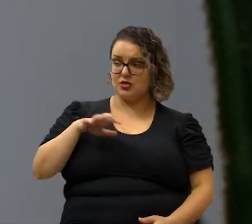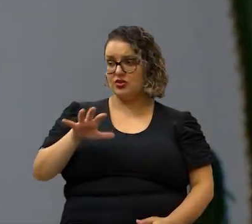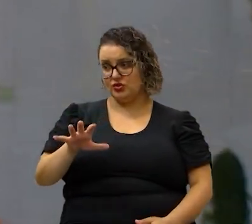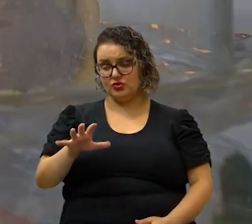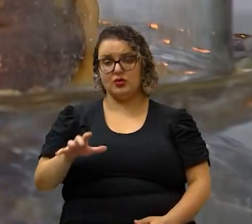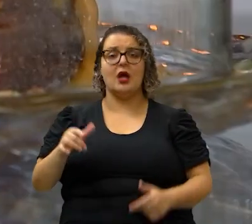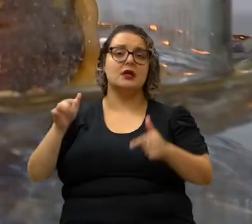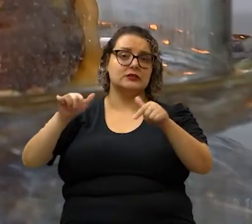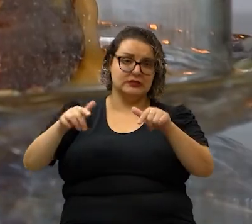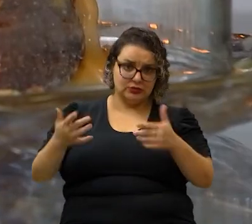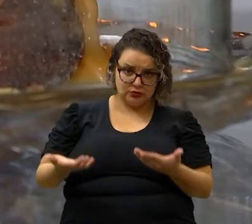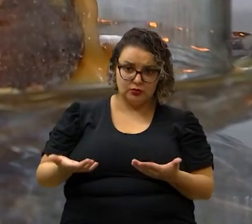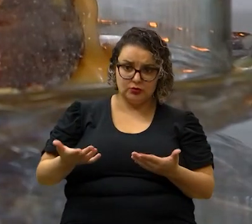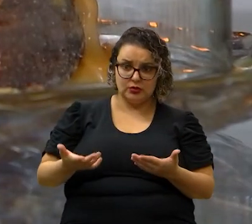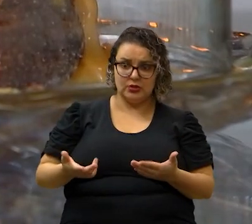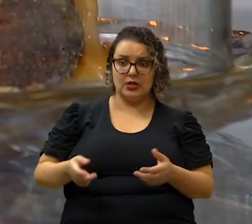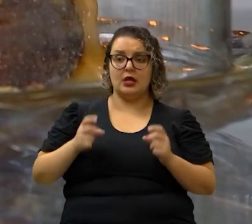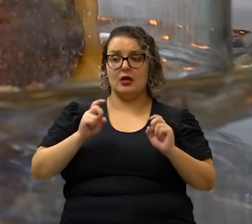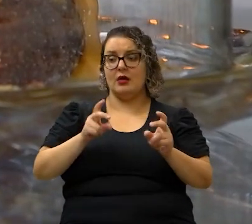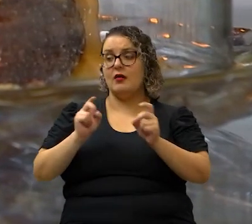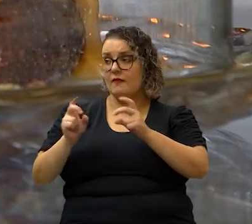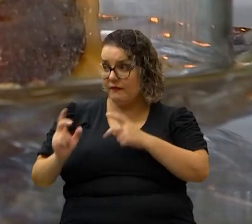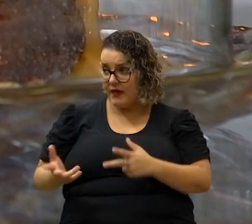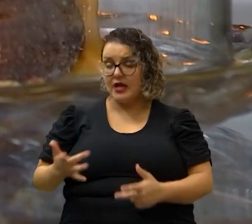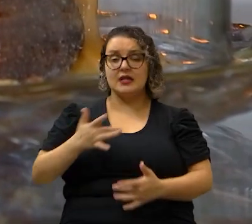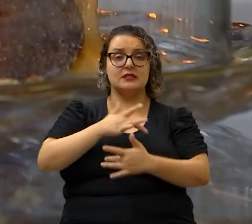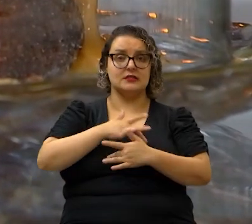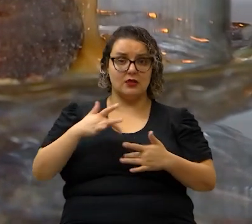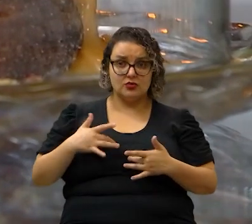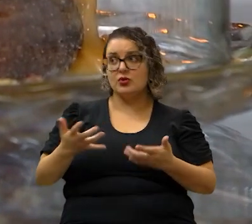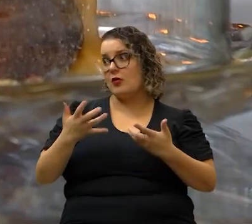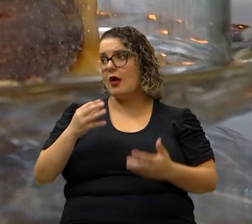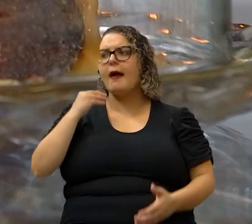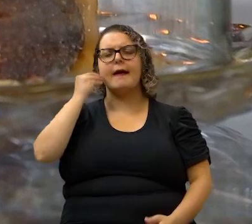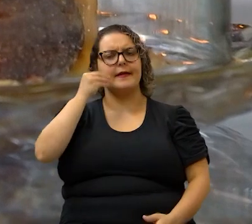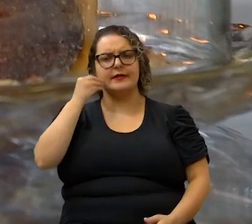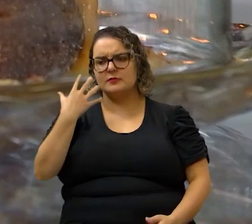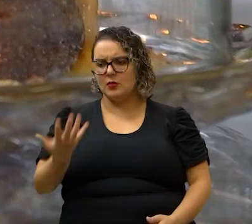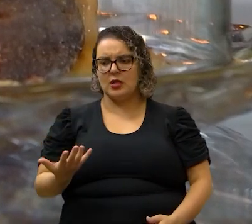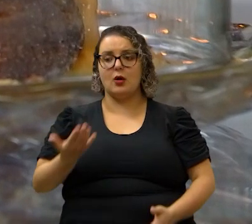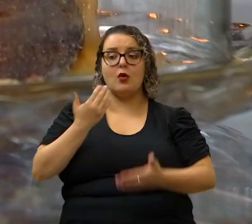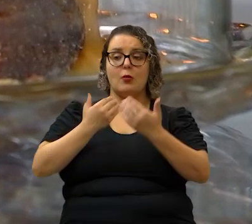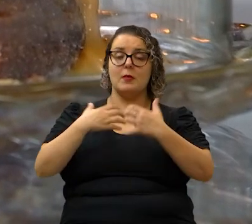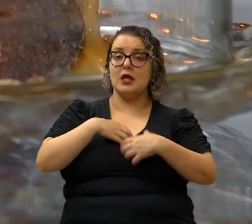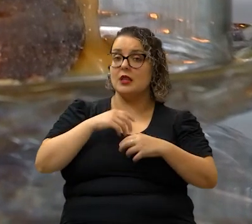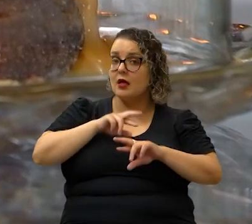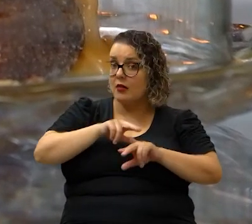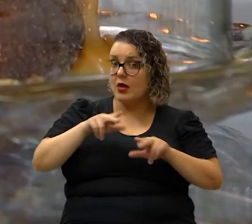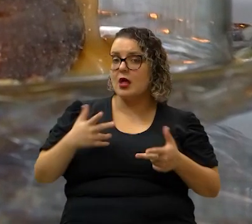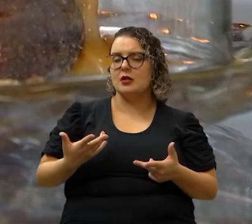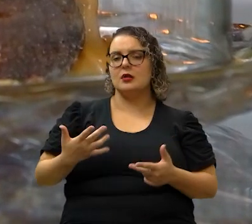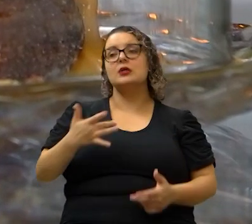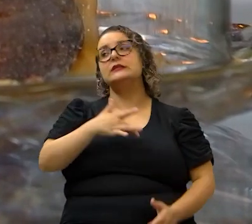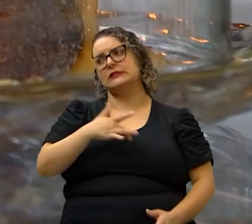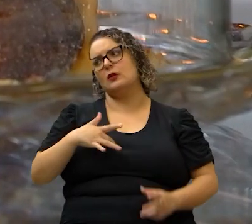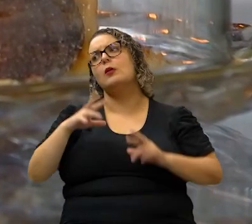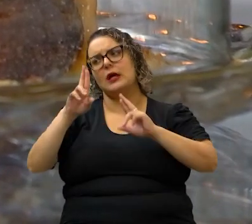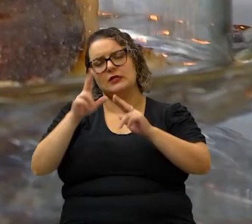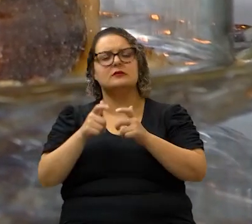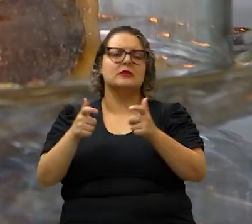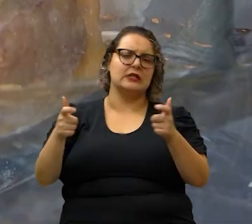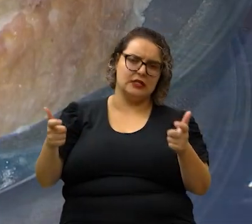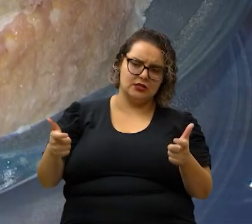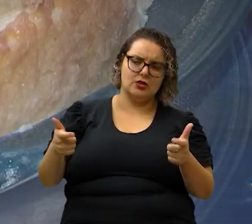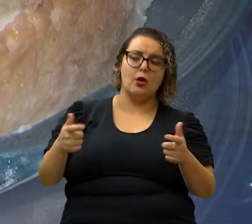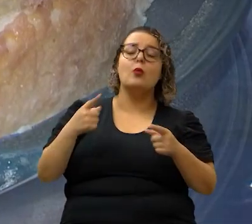Então, sendo esse espaço que vende saúde, né, que é o que nós queremos vender, experiência, comida afetiva, saúde, expectativas são